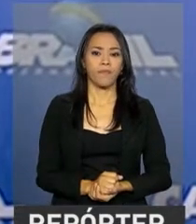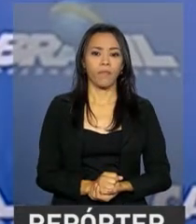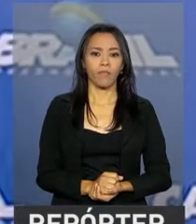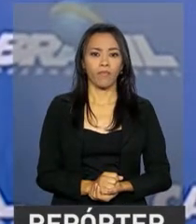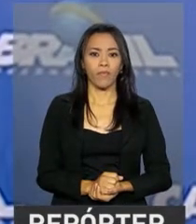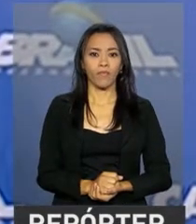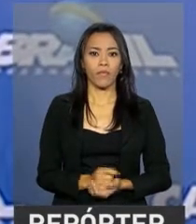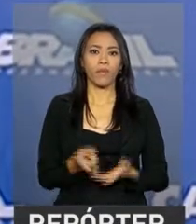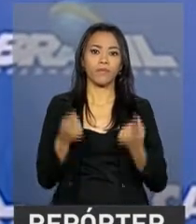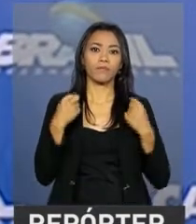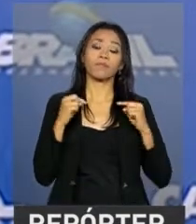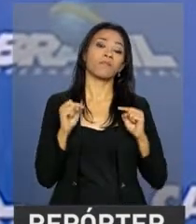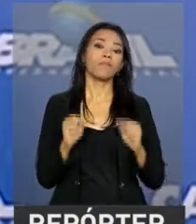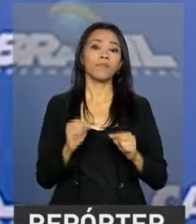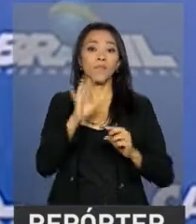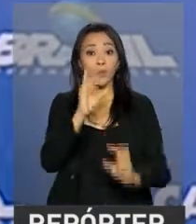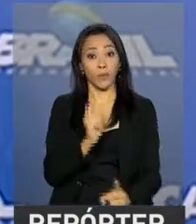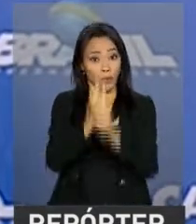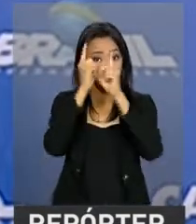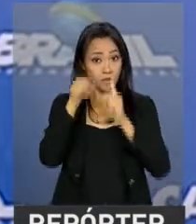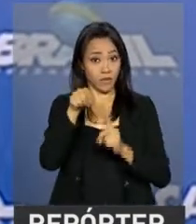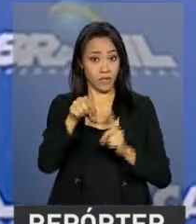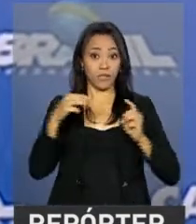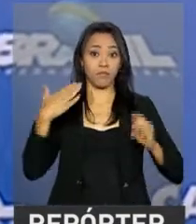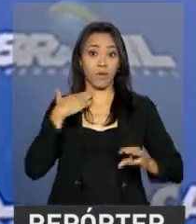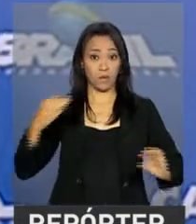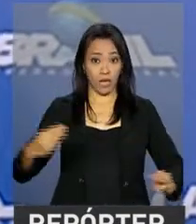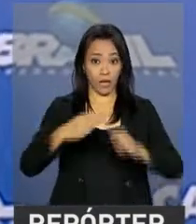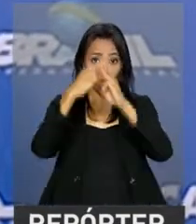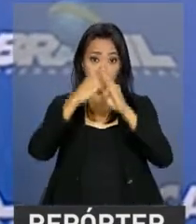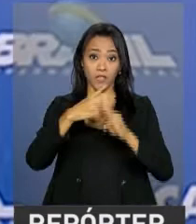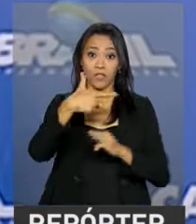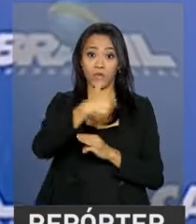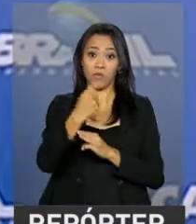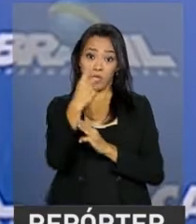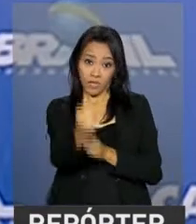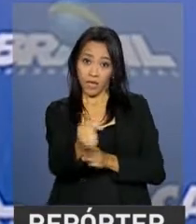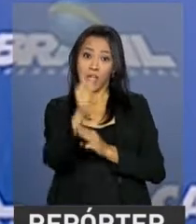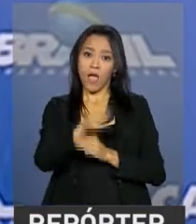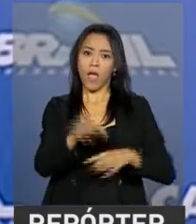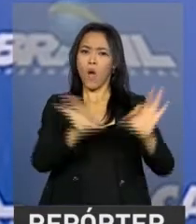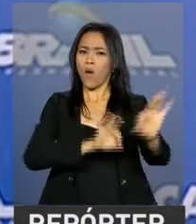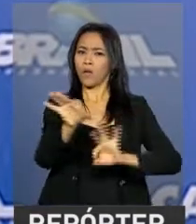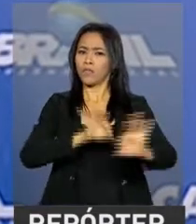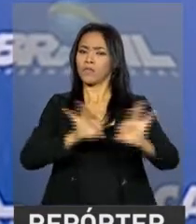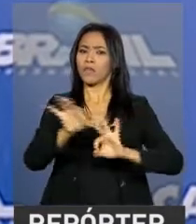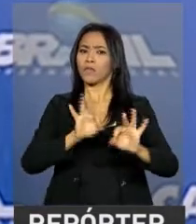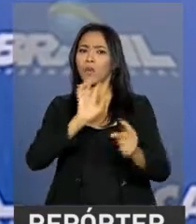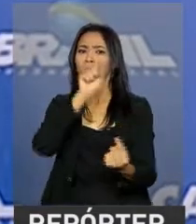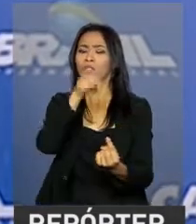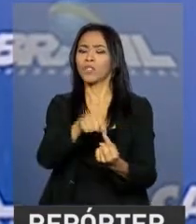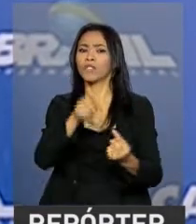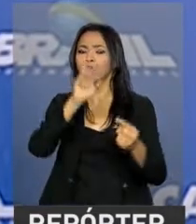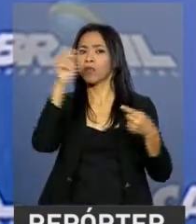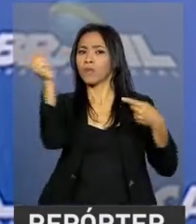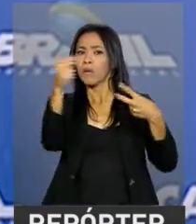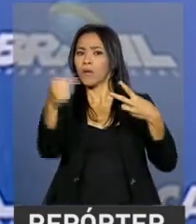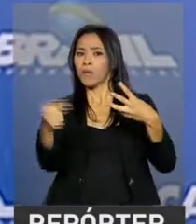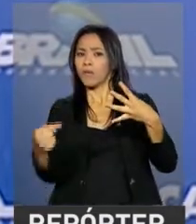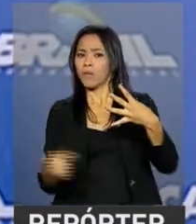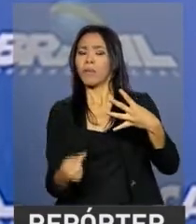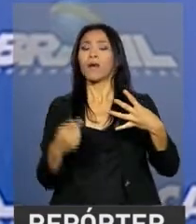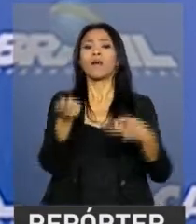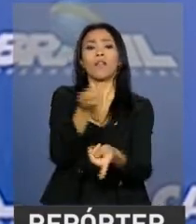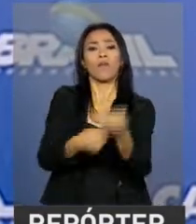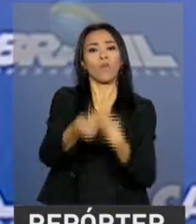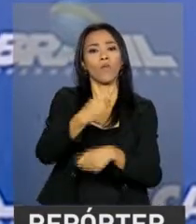o encontro caixa 2017 é um evento promovido pela caixa econômica federal se vai discutir diferentes aspectos da economia